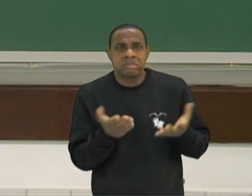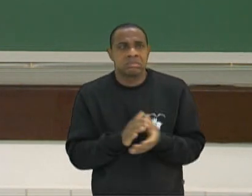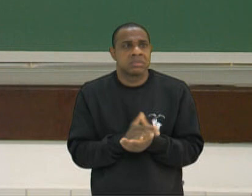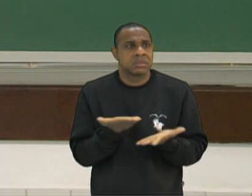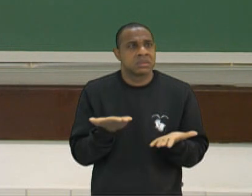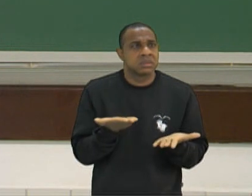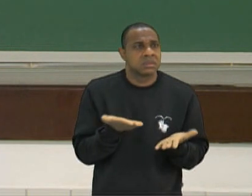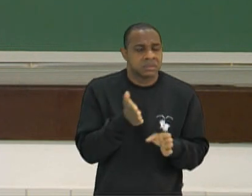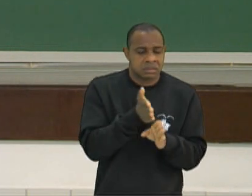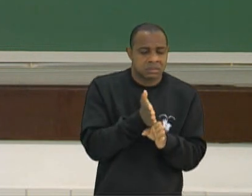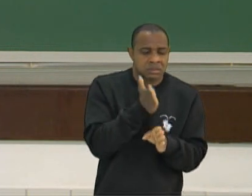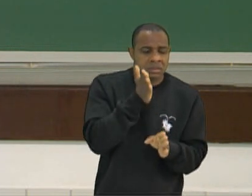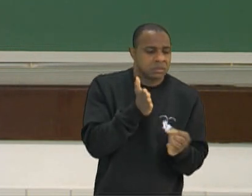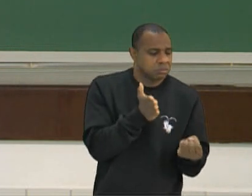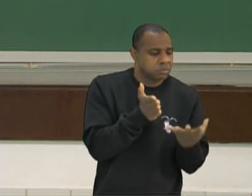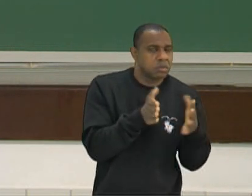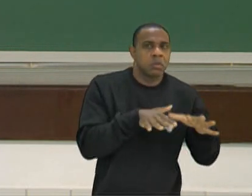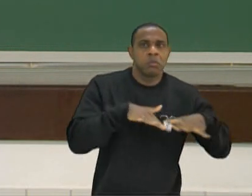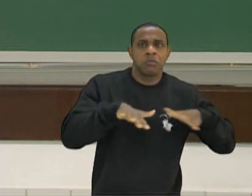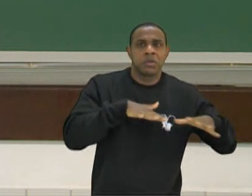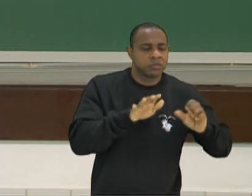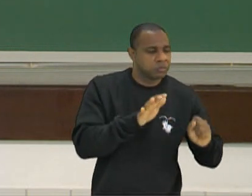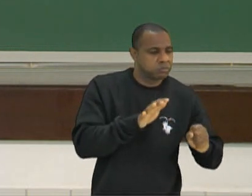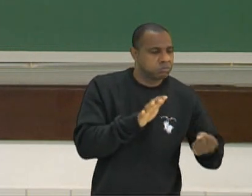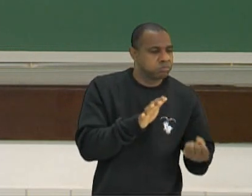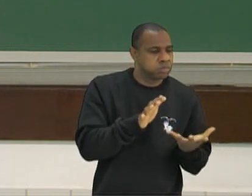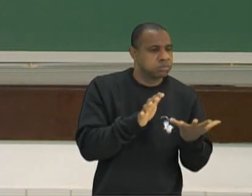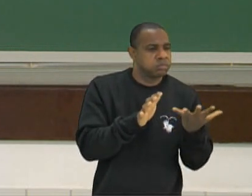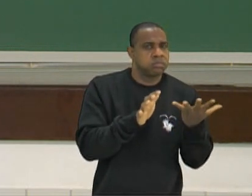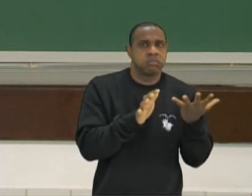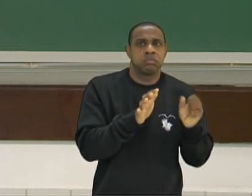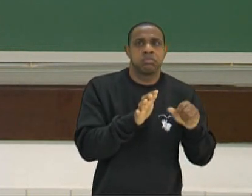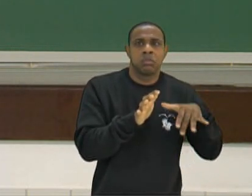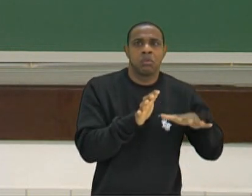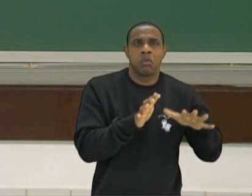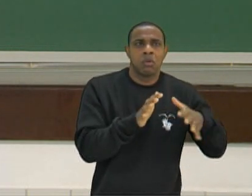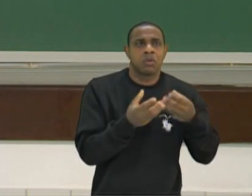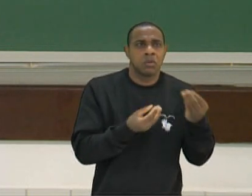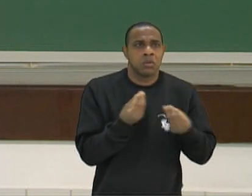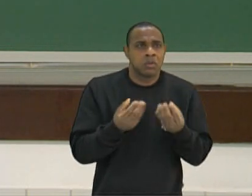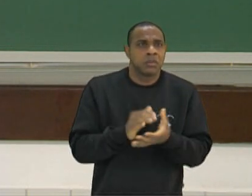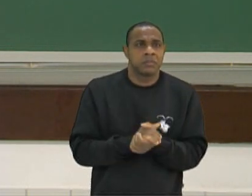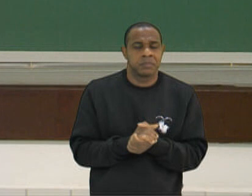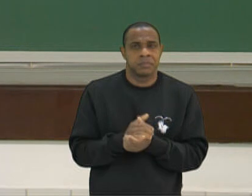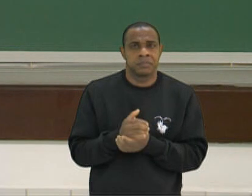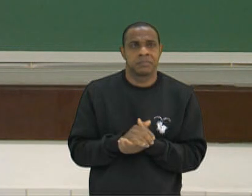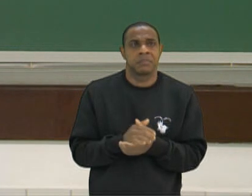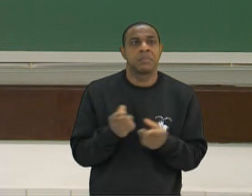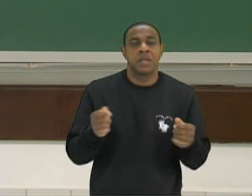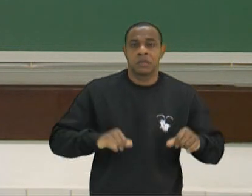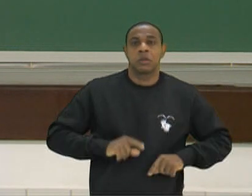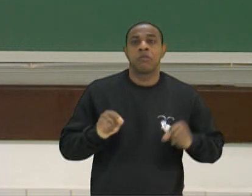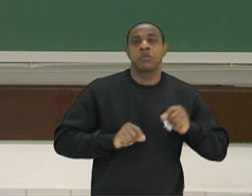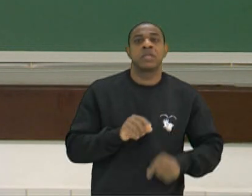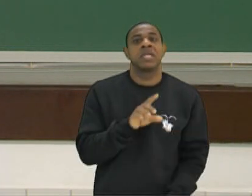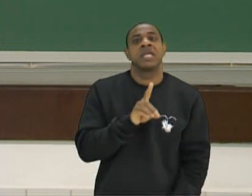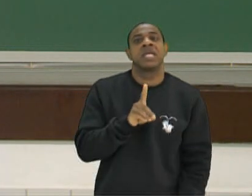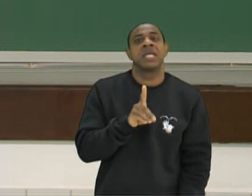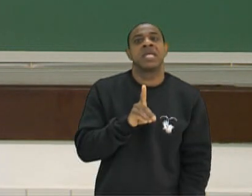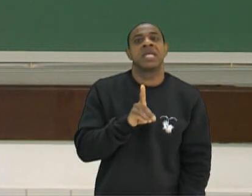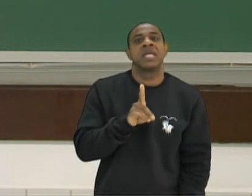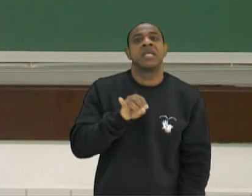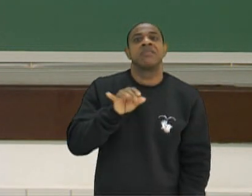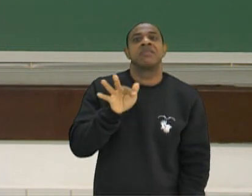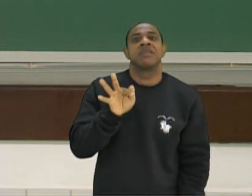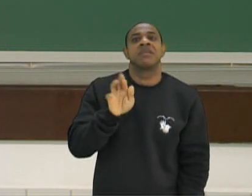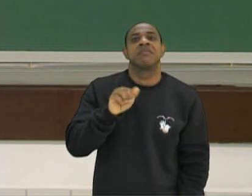ao comprimento de onda que você vai ter, a frequência vai estar tudo entrelaçado nessa estruturação, certo? Às vezes um tamanho de vidro que você pega que tenha